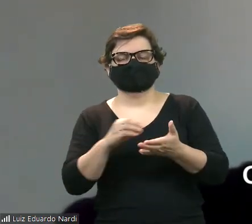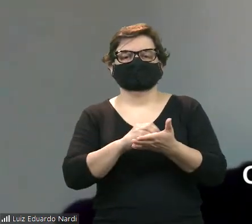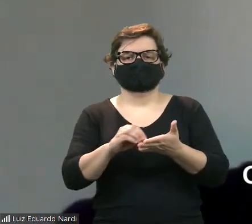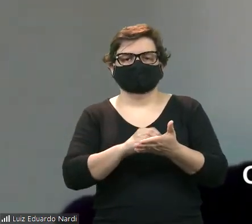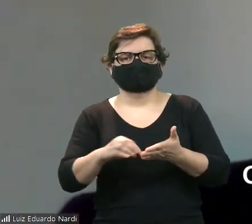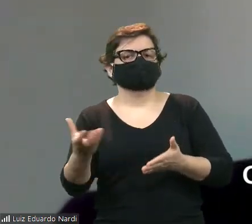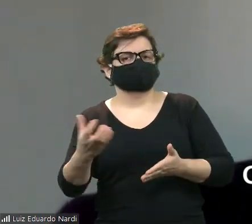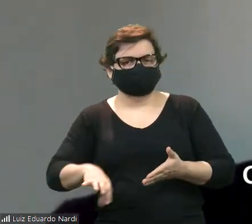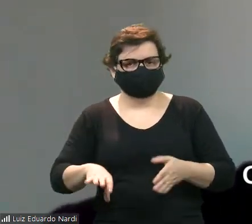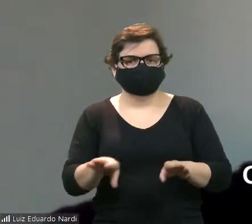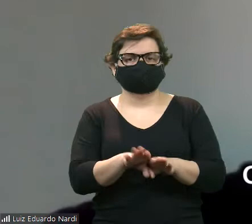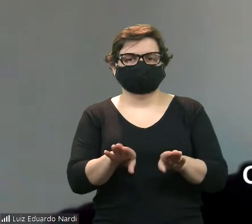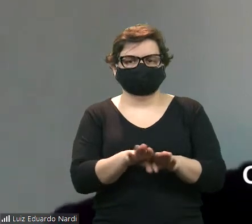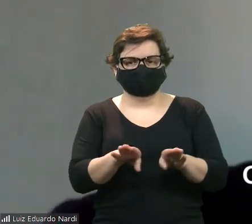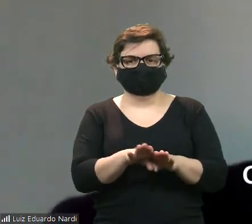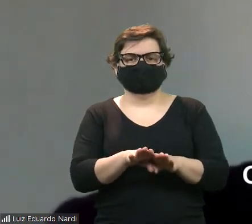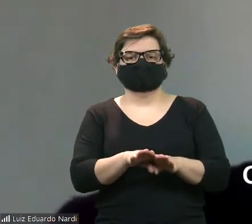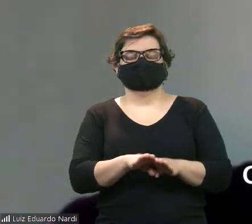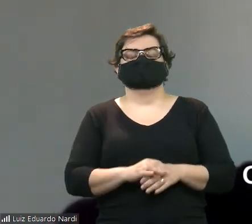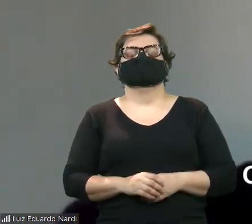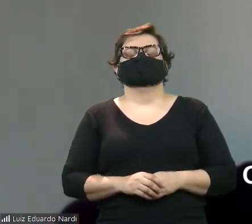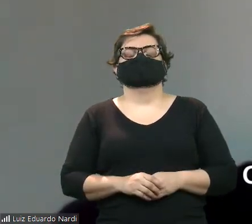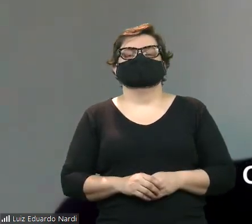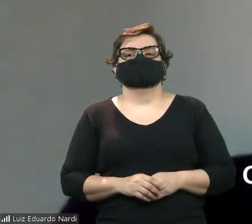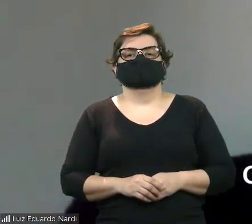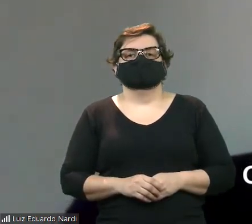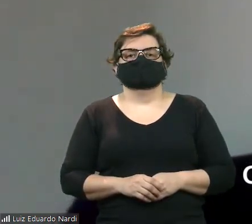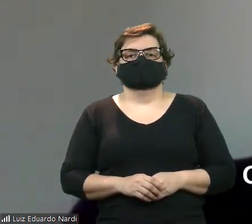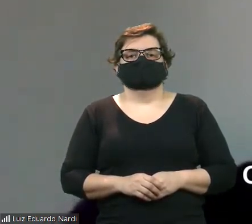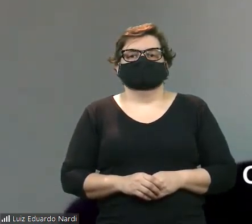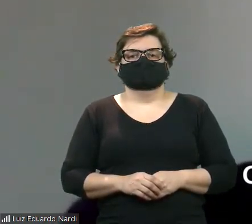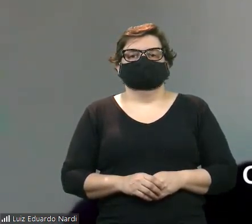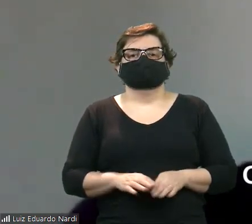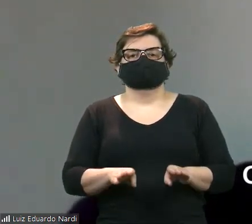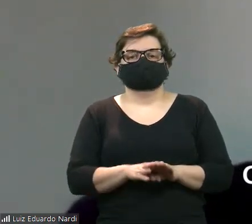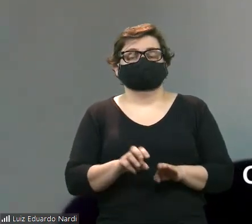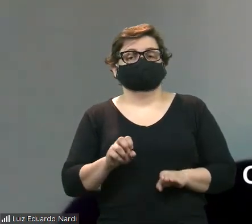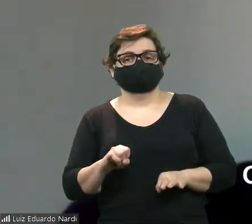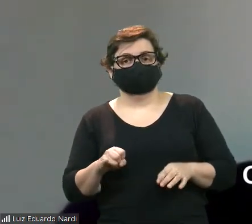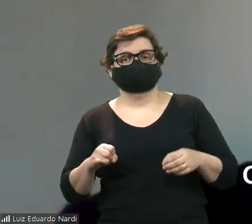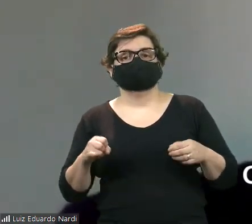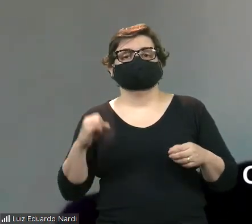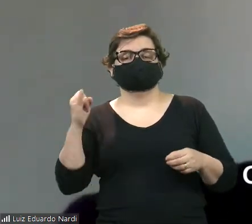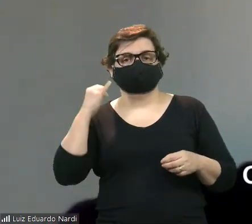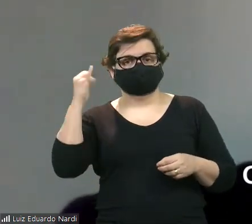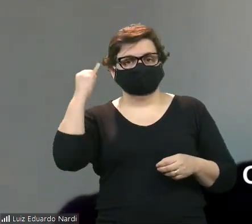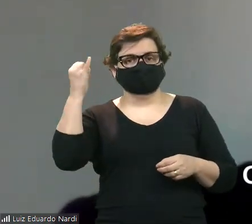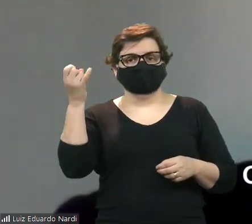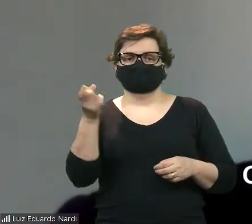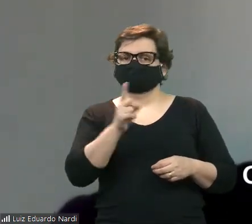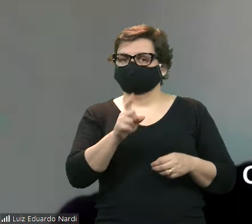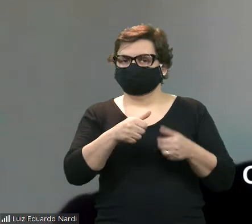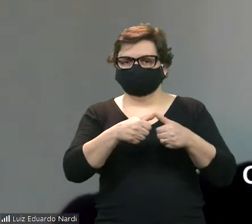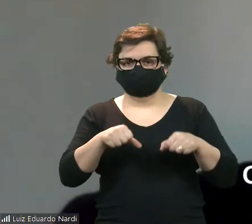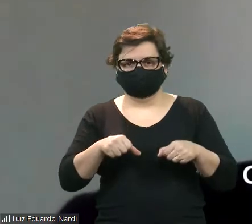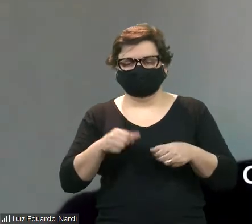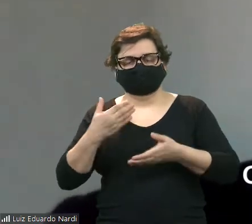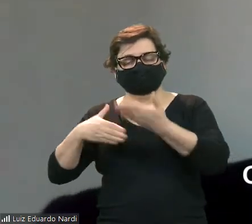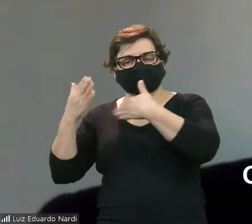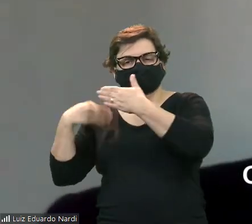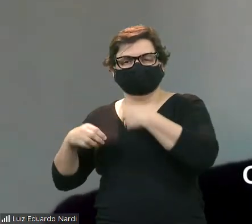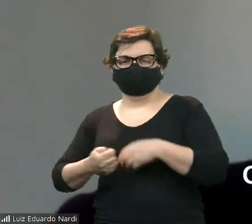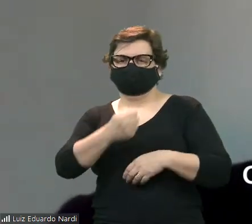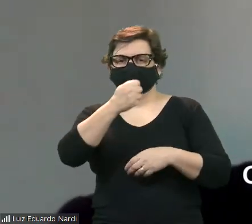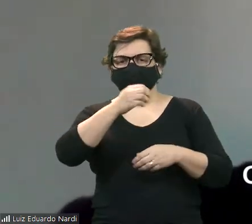gostariam, faço coro ao fato de que, se fosse relevante, não estaria na casa desde abril, já